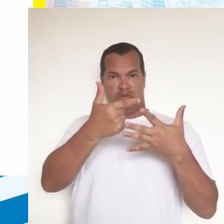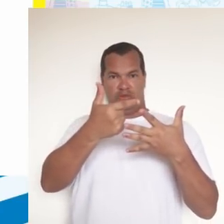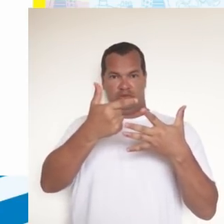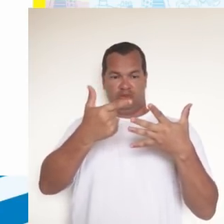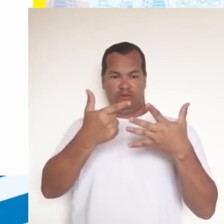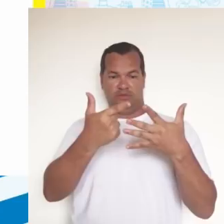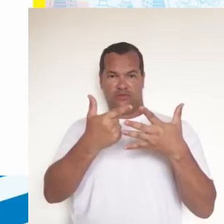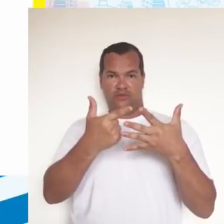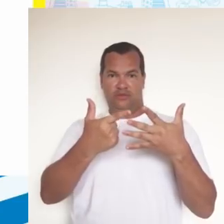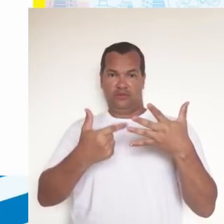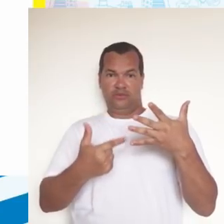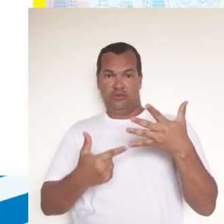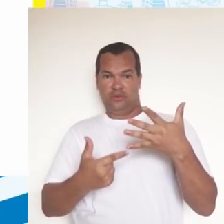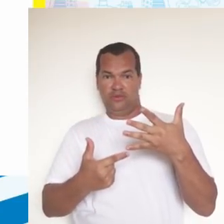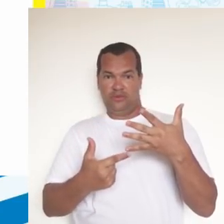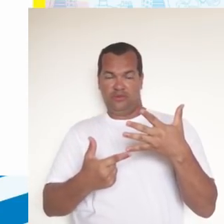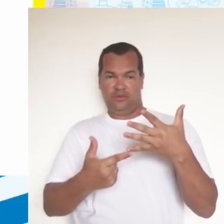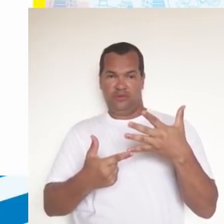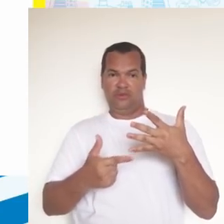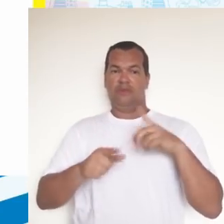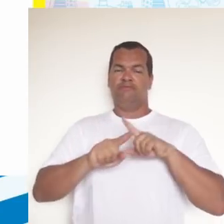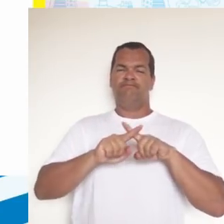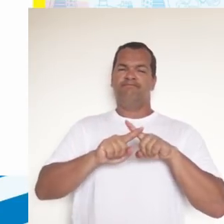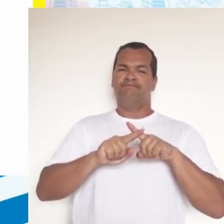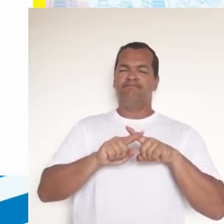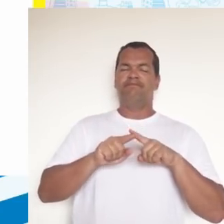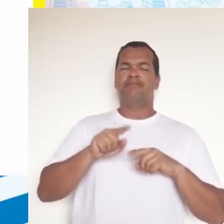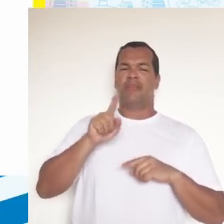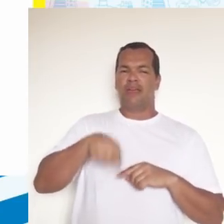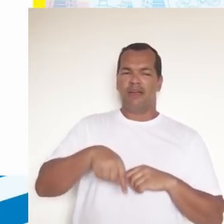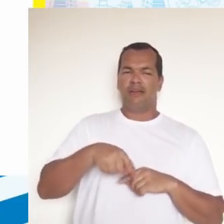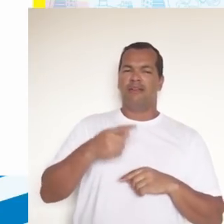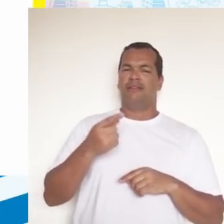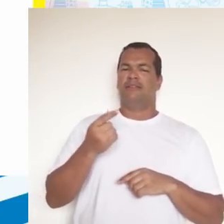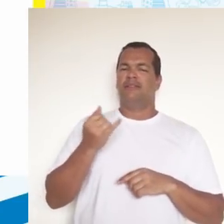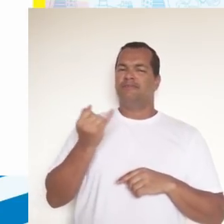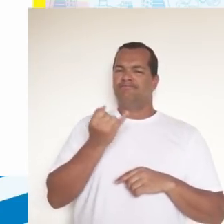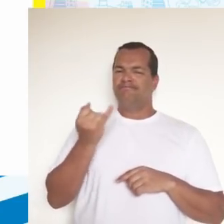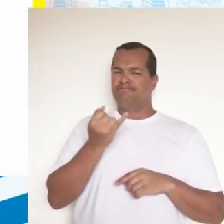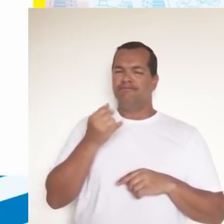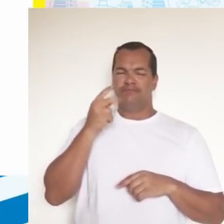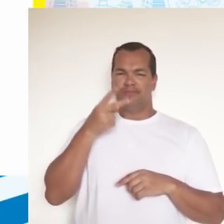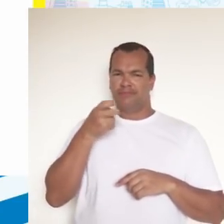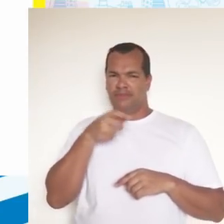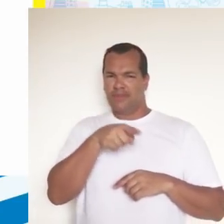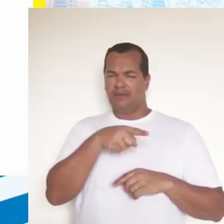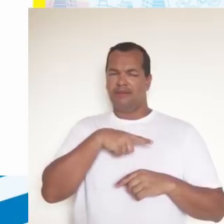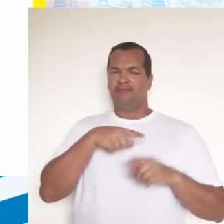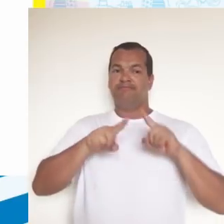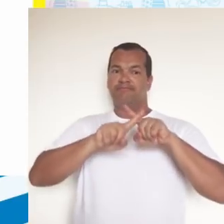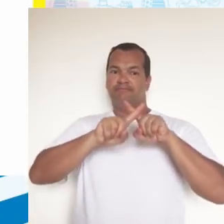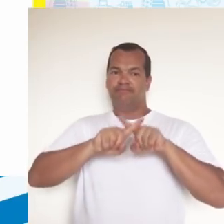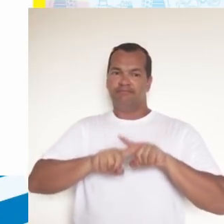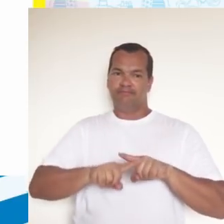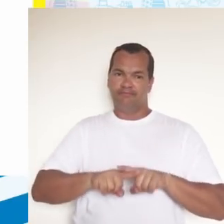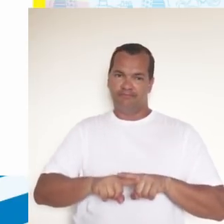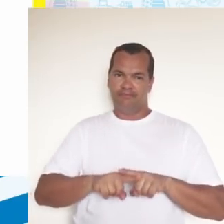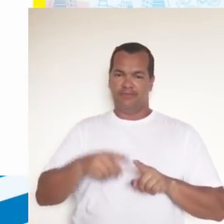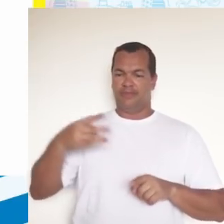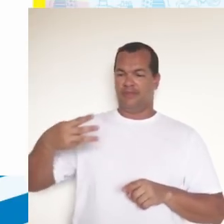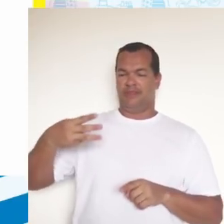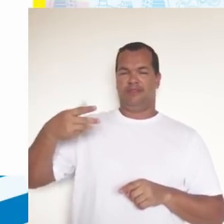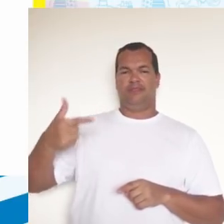vezes 2 vezes 2 vezes 2. 5 fatores, portanto, que multiplicados temos como